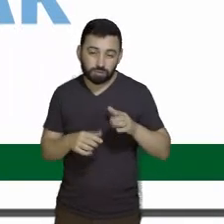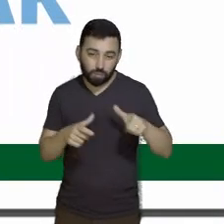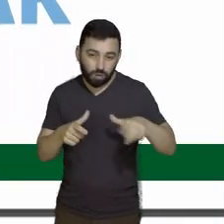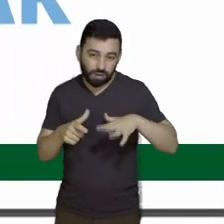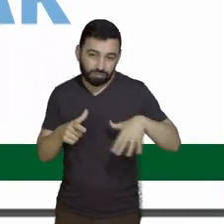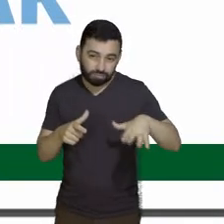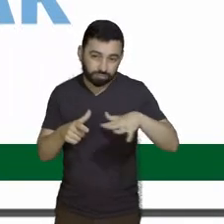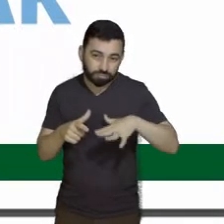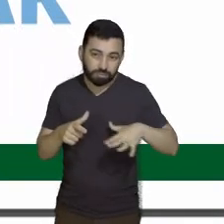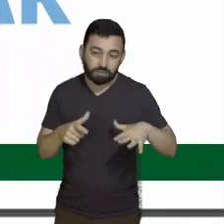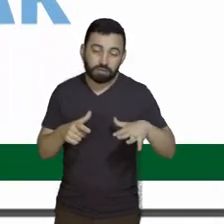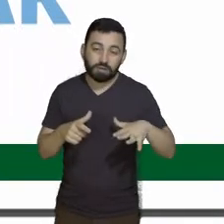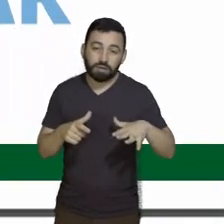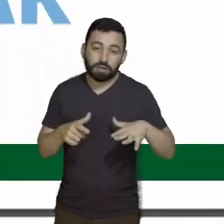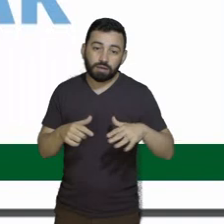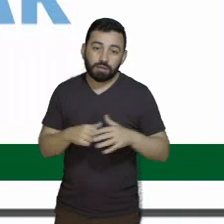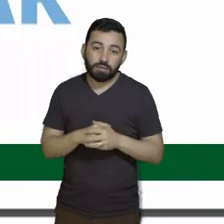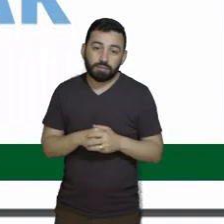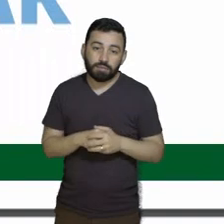que o